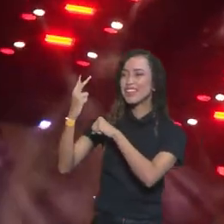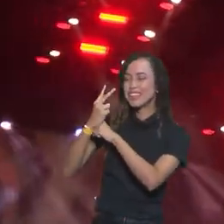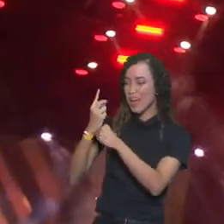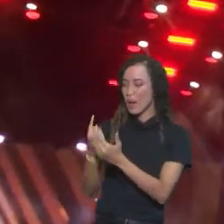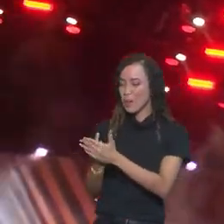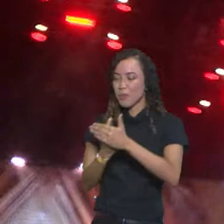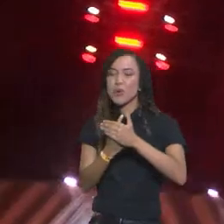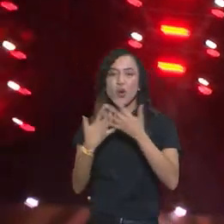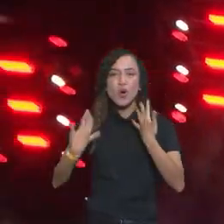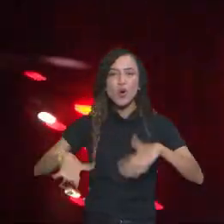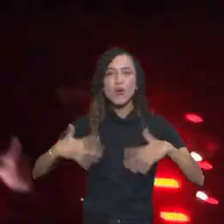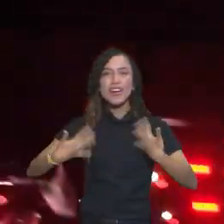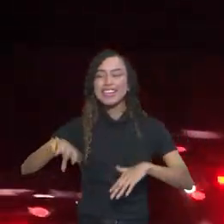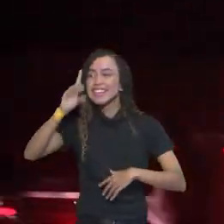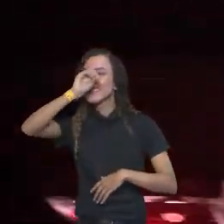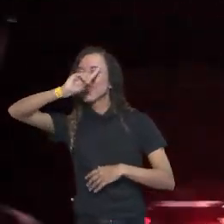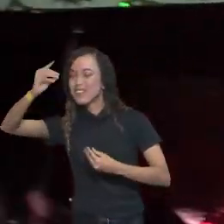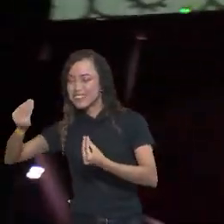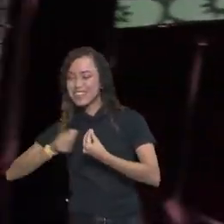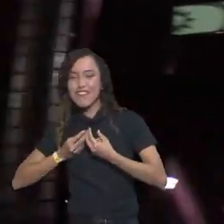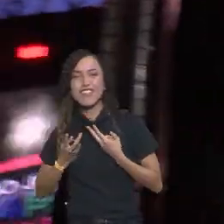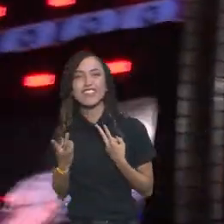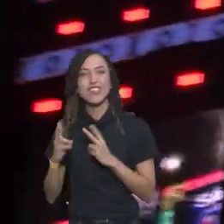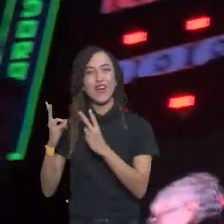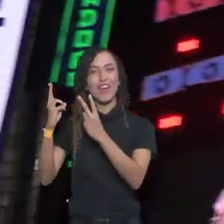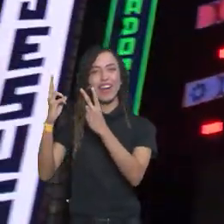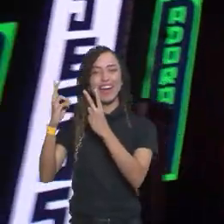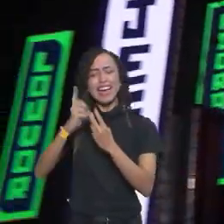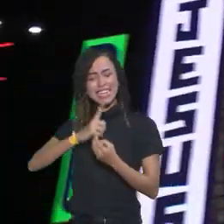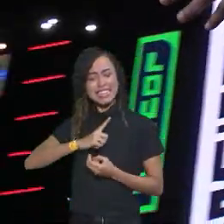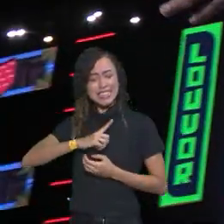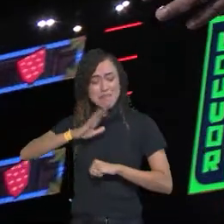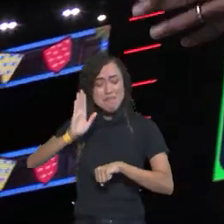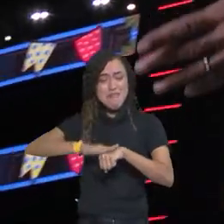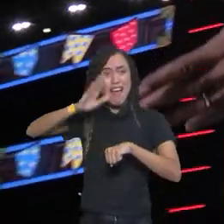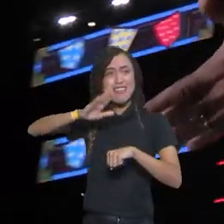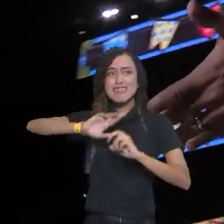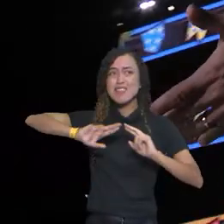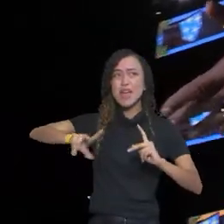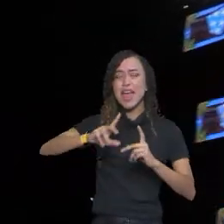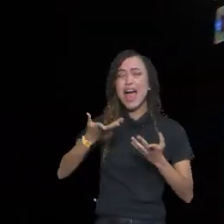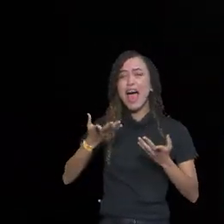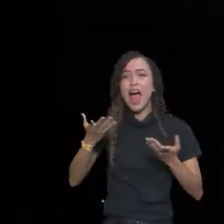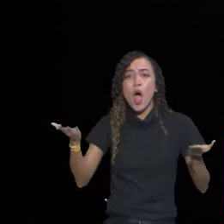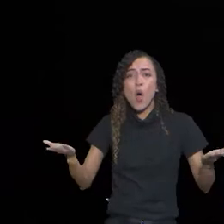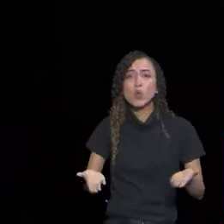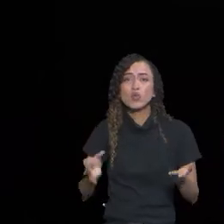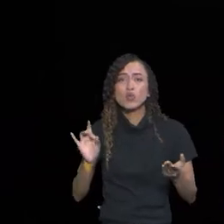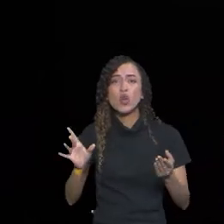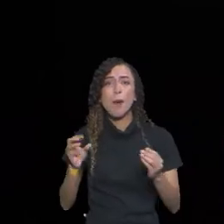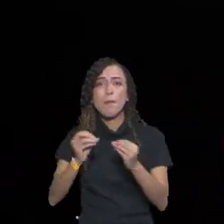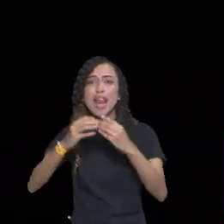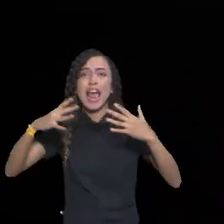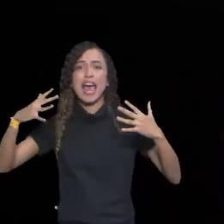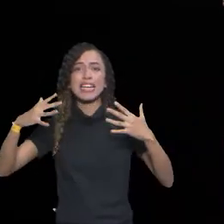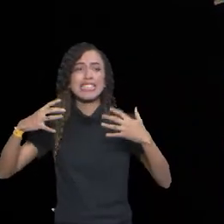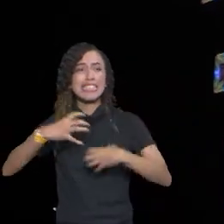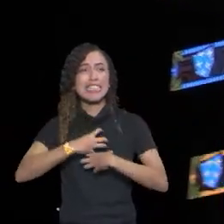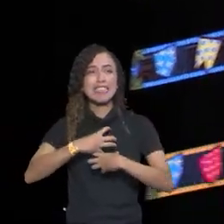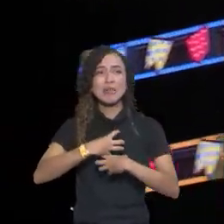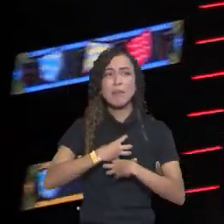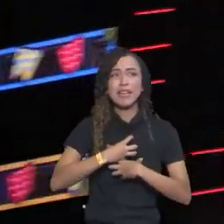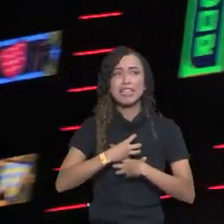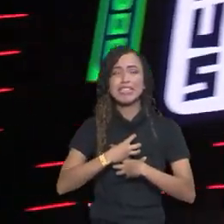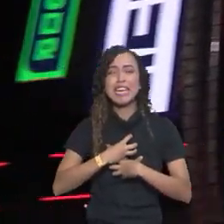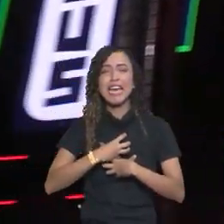protegendo Deus está te dando vitória Deus tem mais para te dar não é só o milagre de hoje não é só esse sentimento de hoje